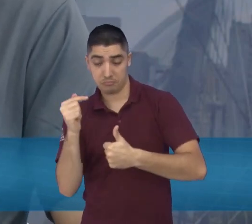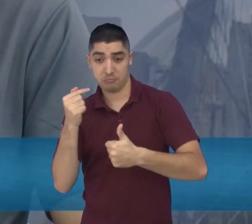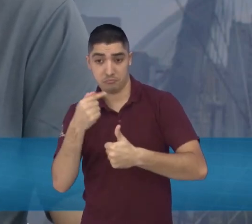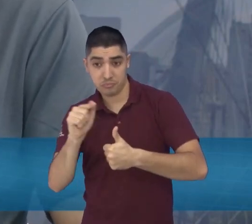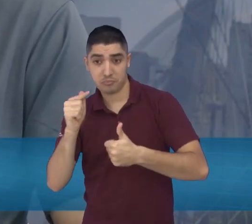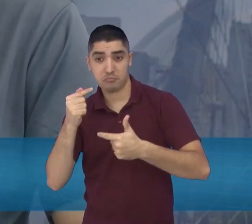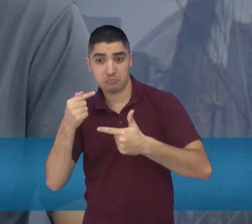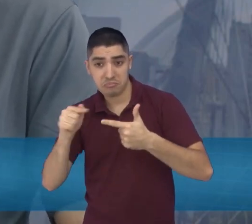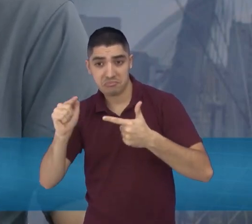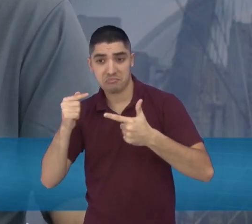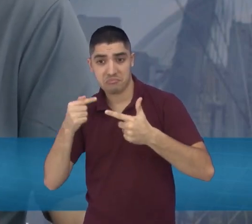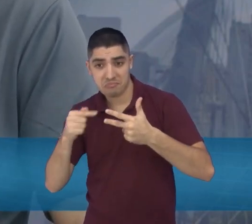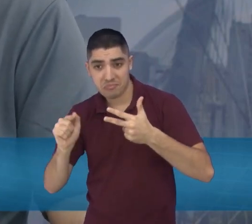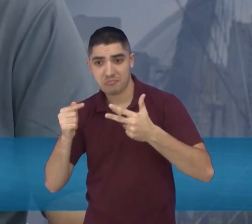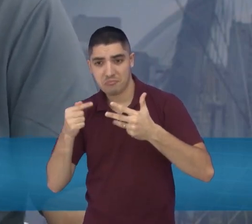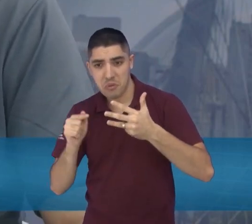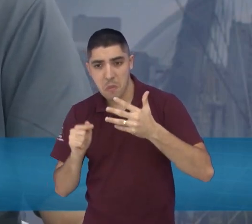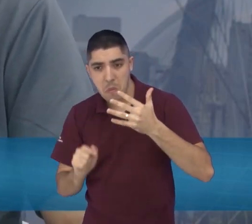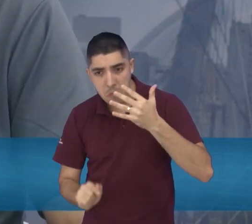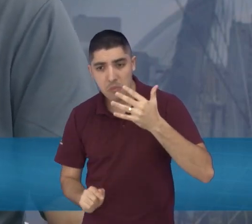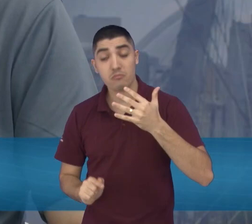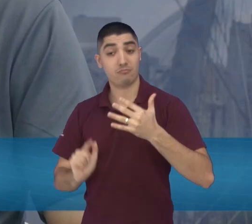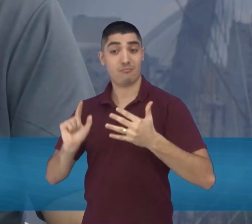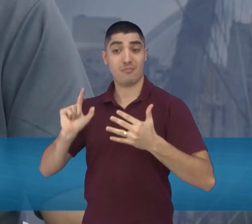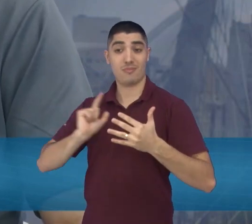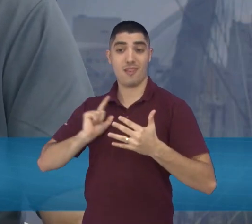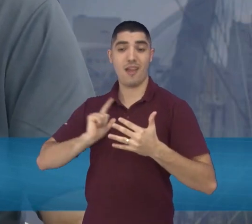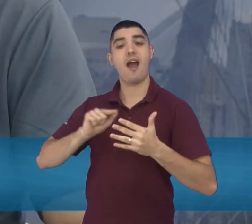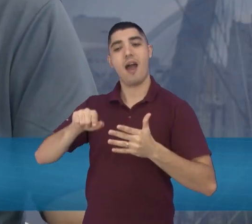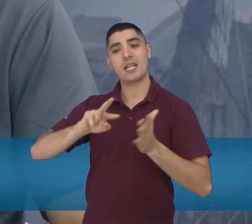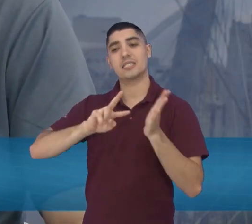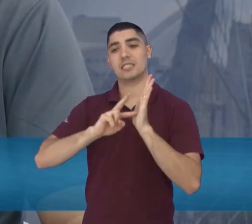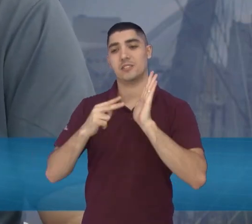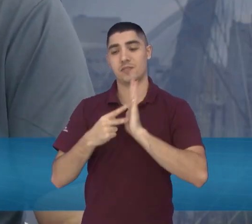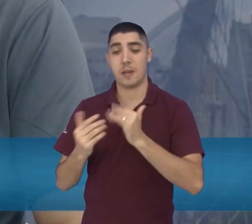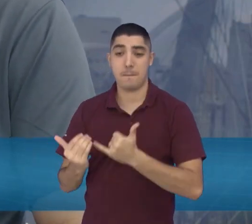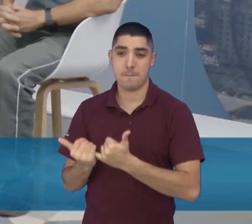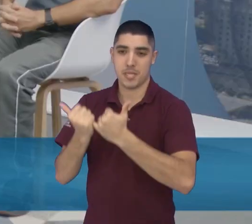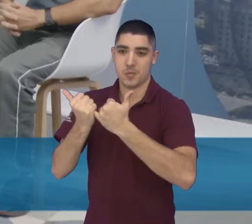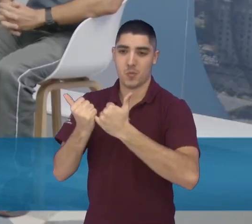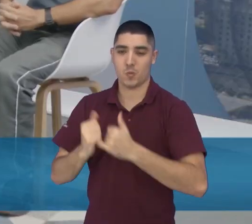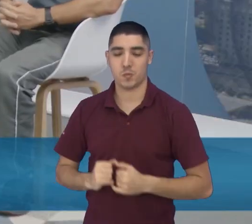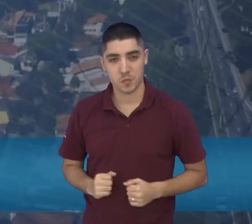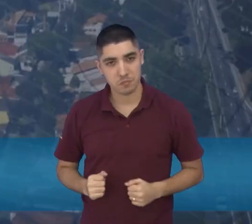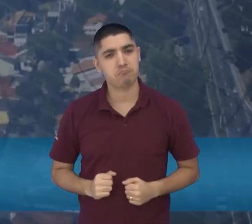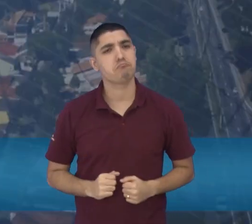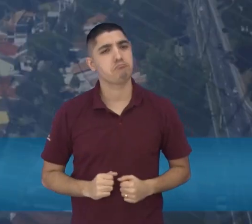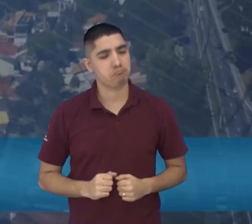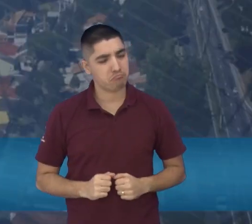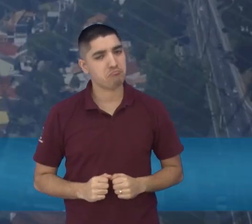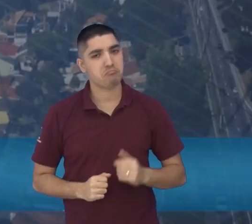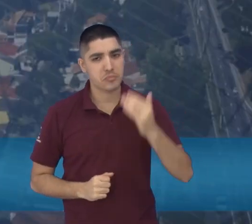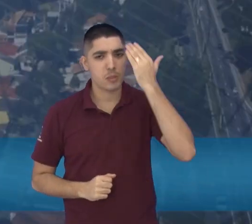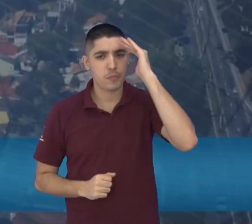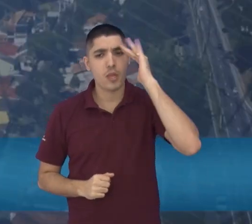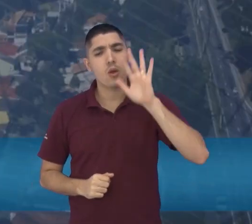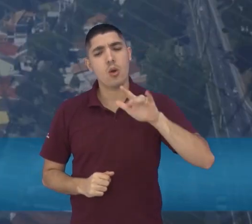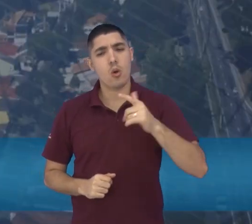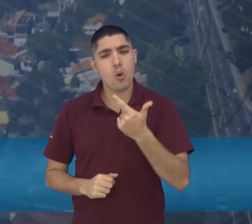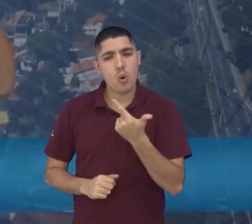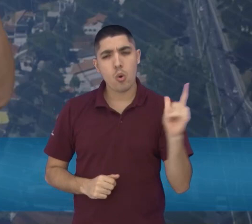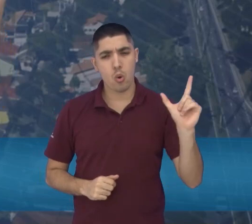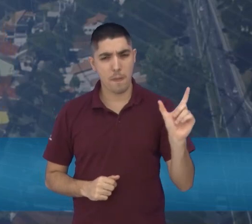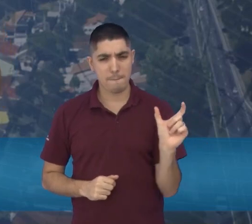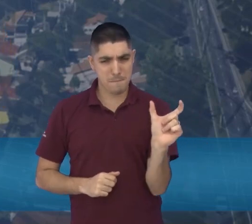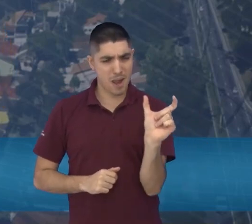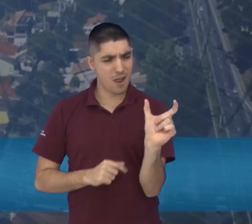essa escolha e essa declaração de patrimônio passa por esses caminhos. Sim, outra palavra, Robson, que é